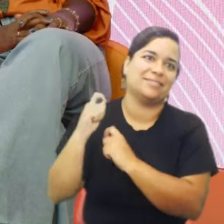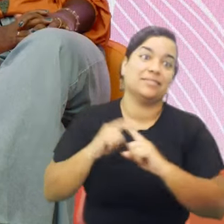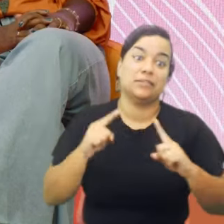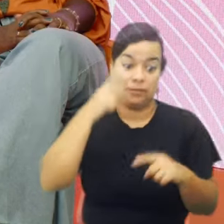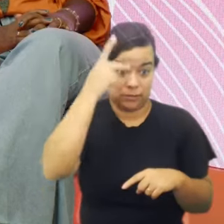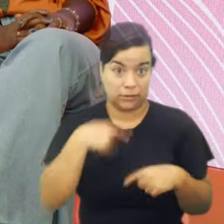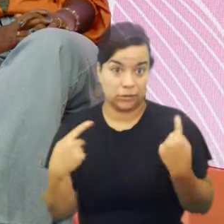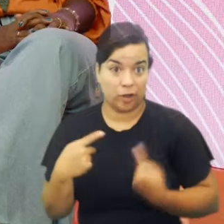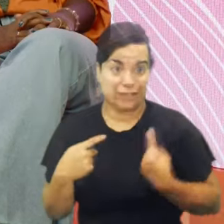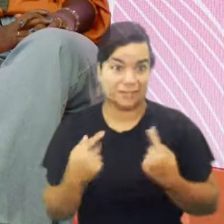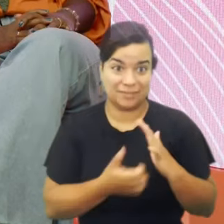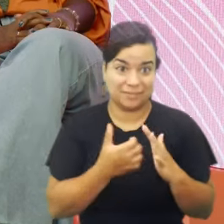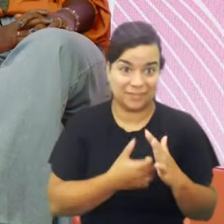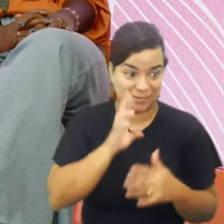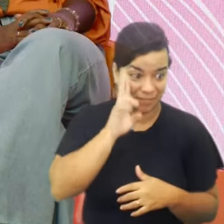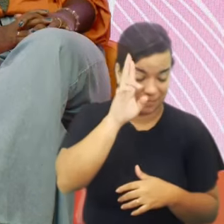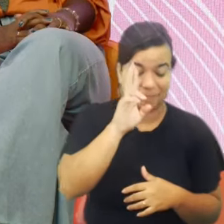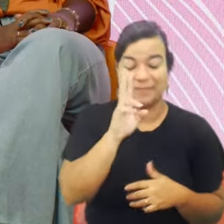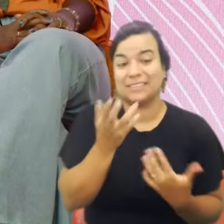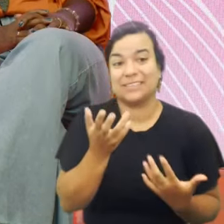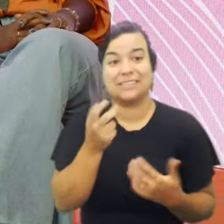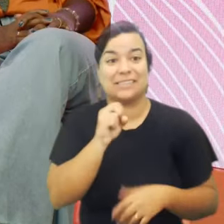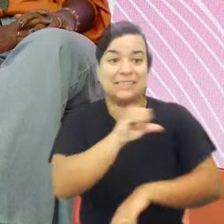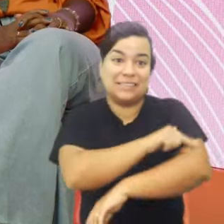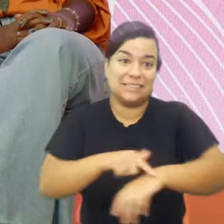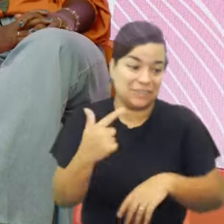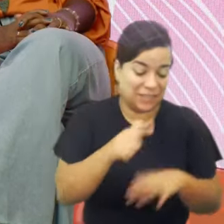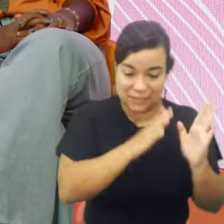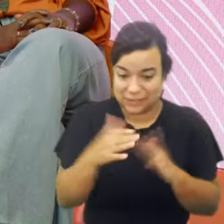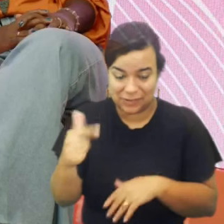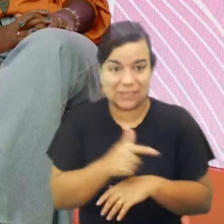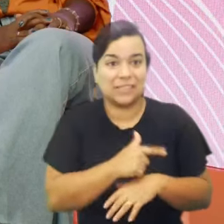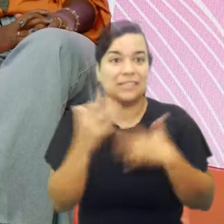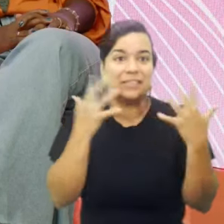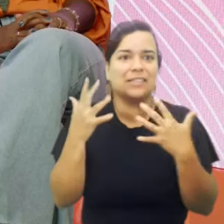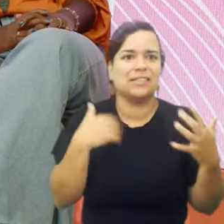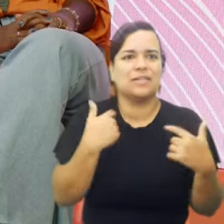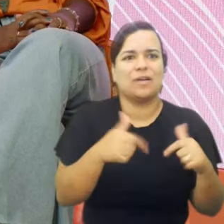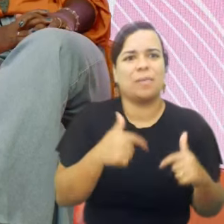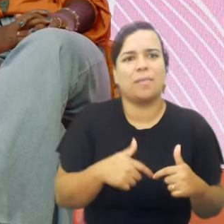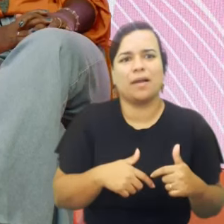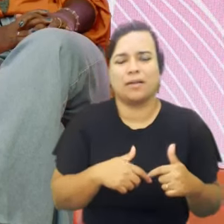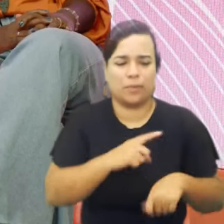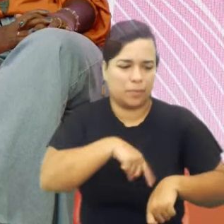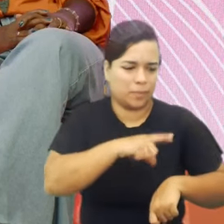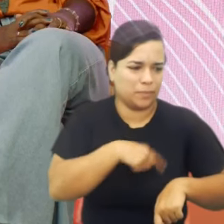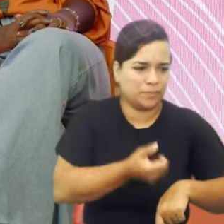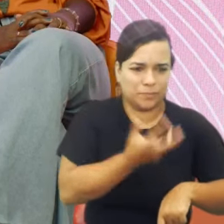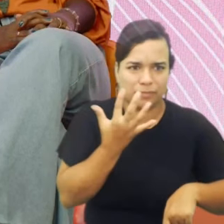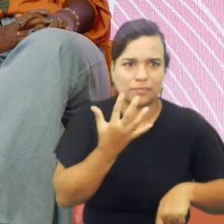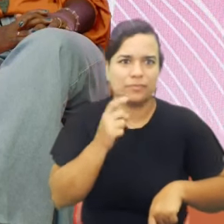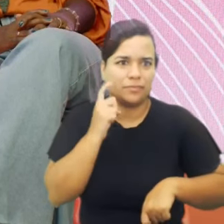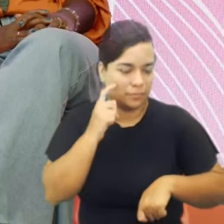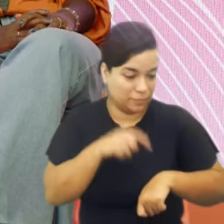mesmo empreendendo. Se não tiver disciplina, não adianta. Assim, eu estou empreendendo aqui, estou começando um negócio, eu trabalho 2 horinhas por dia. Então, o tempo que você trabalha é o tempo